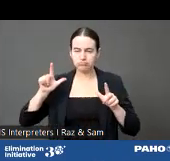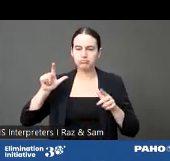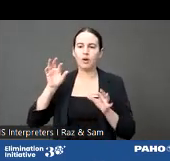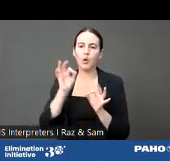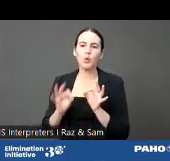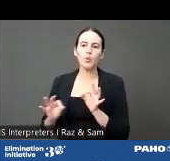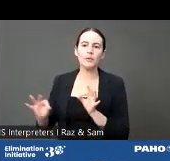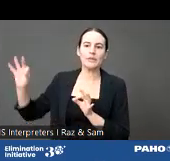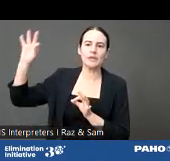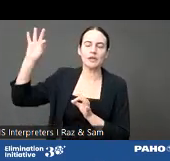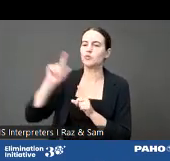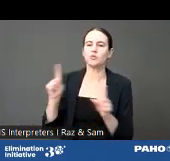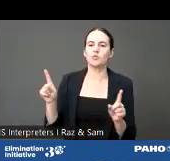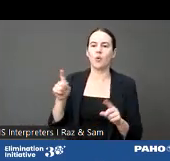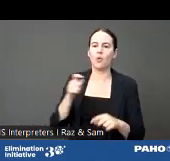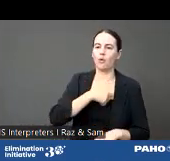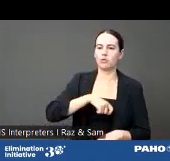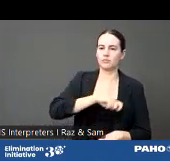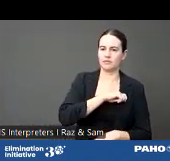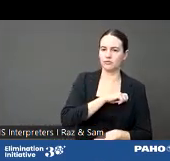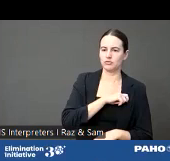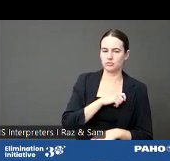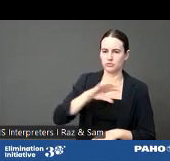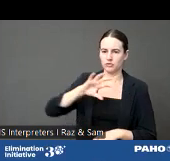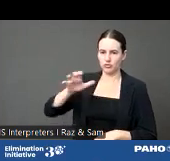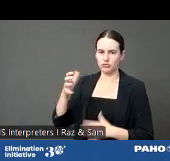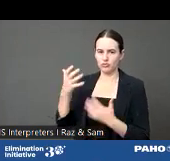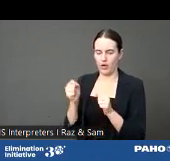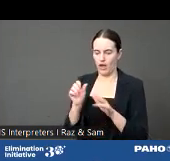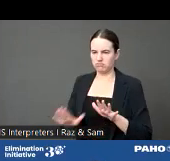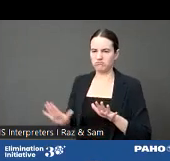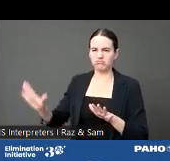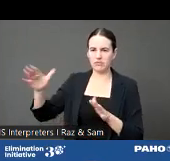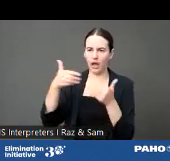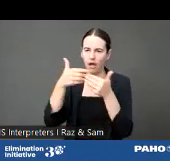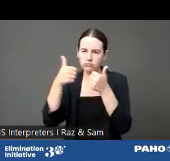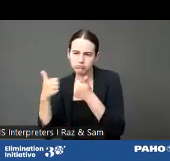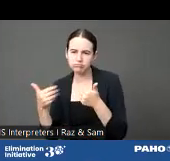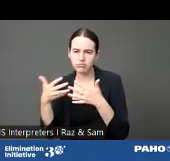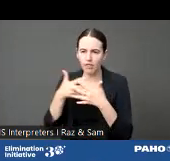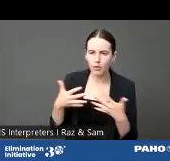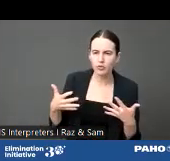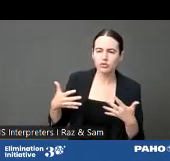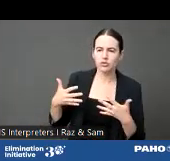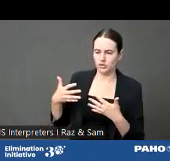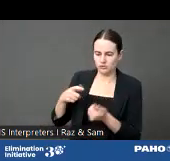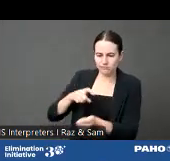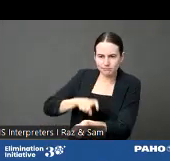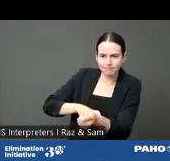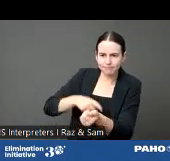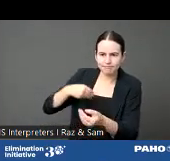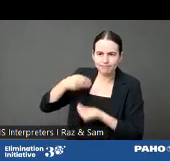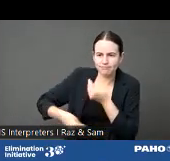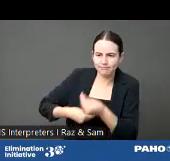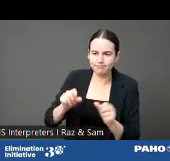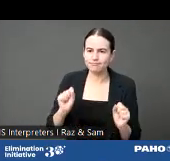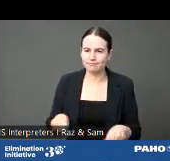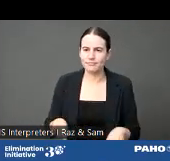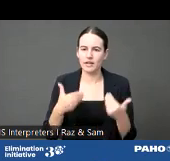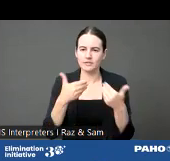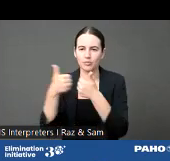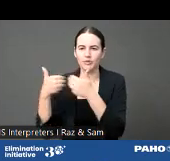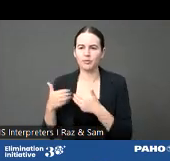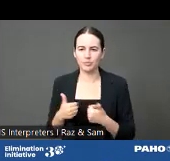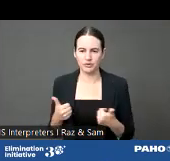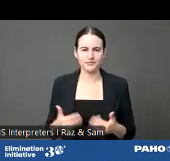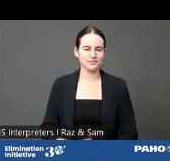em comparação com a meta global. E cada uma dessas doenças que nós temos em iniciativa de eliminação, temos esta informação mais recente e atualizada que